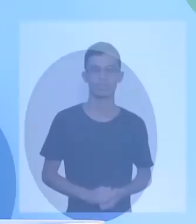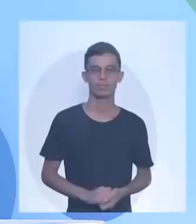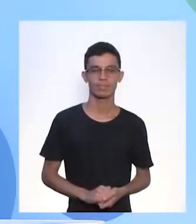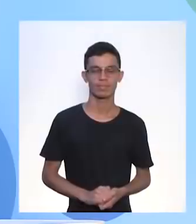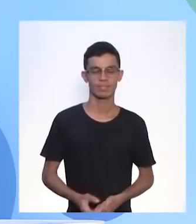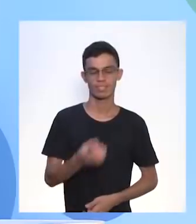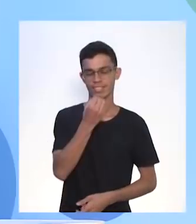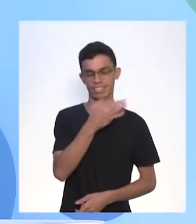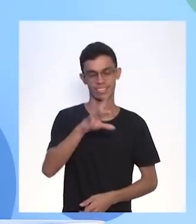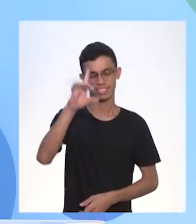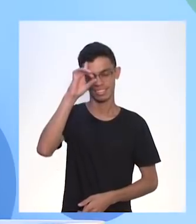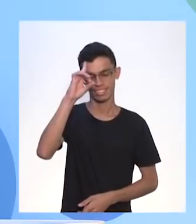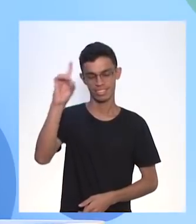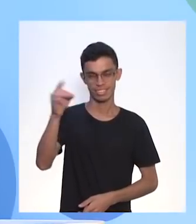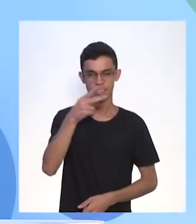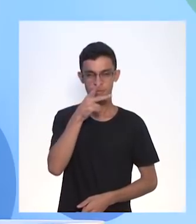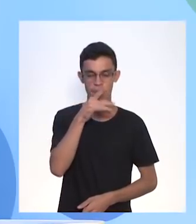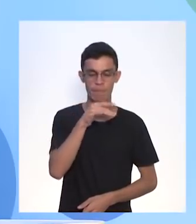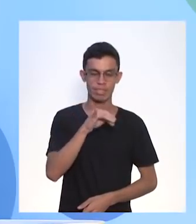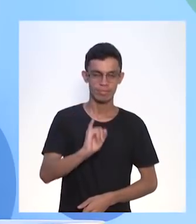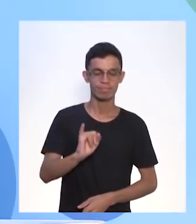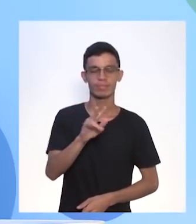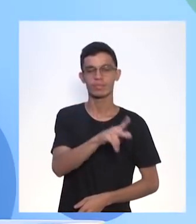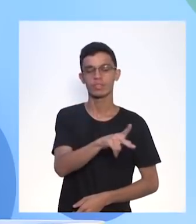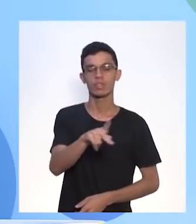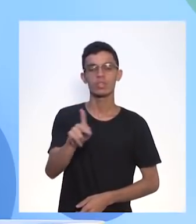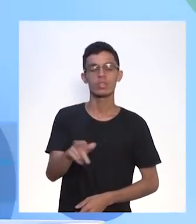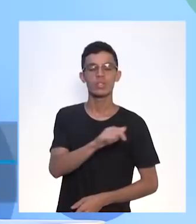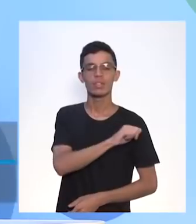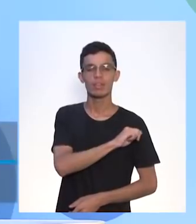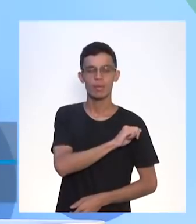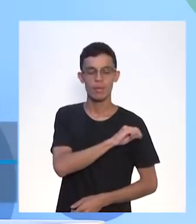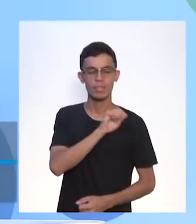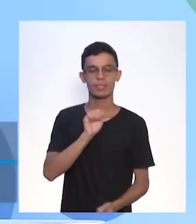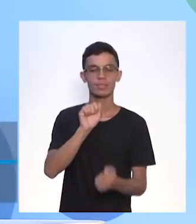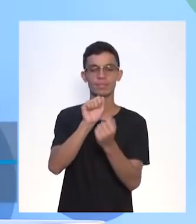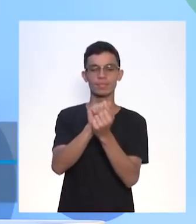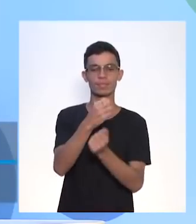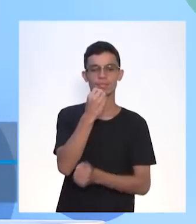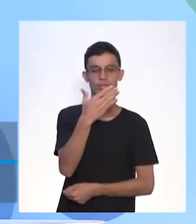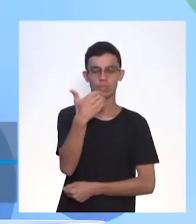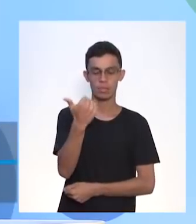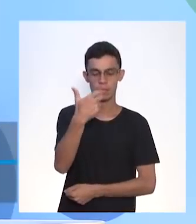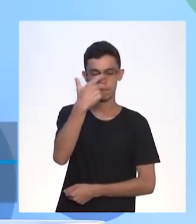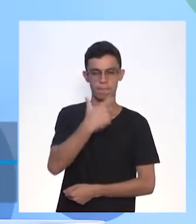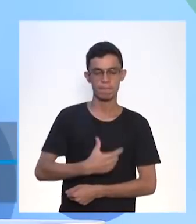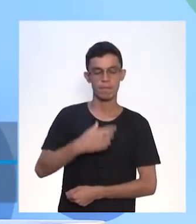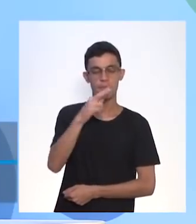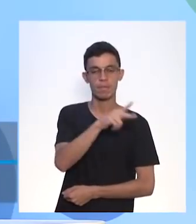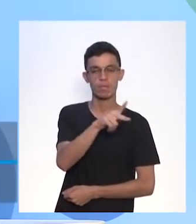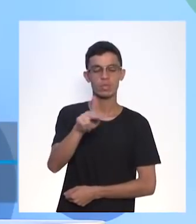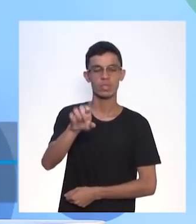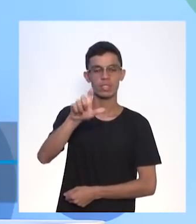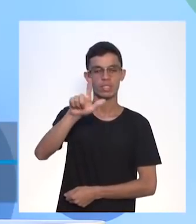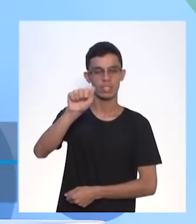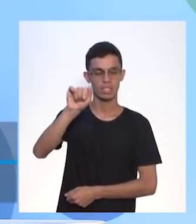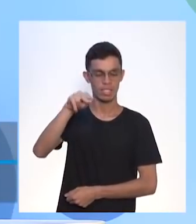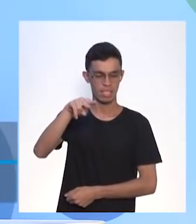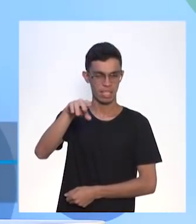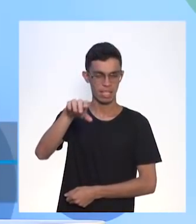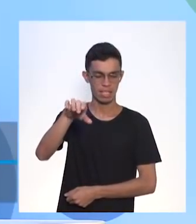Bom dia, alunos, pais, professores que nos acompanham, tudo bem? Eu sou a professora Elaine e vou moderar a aula da